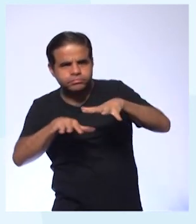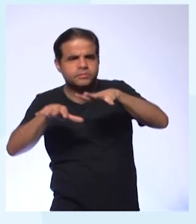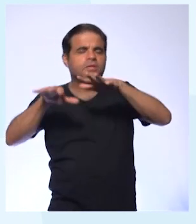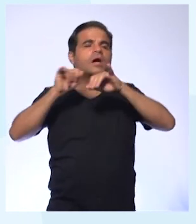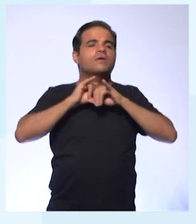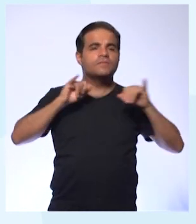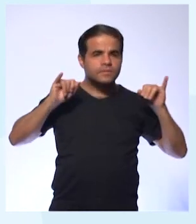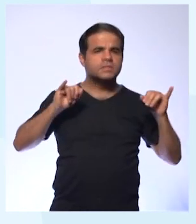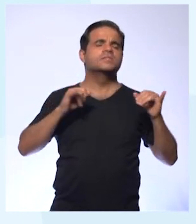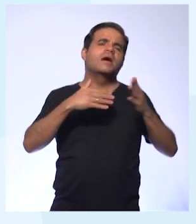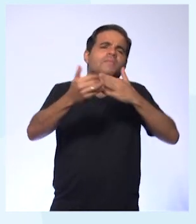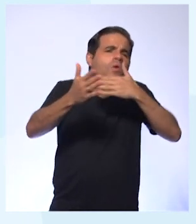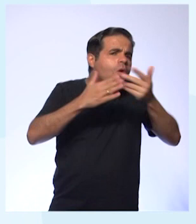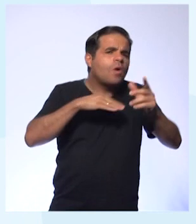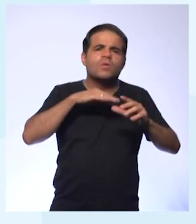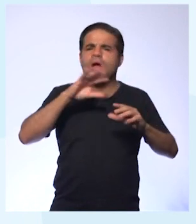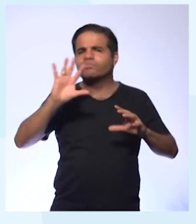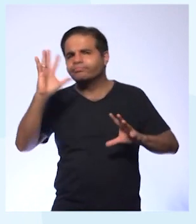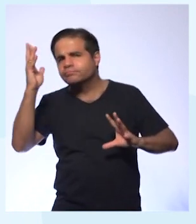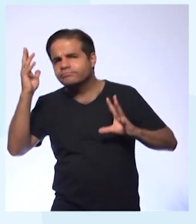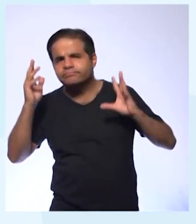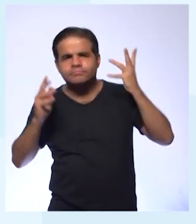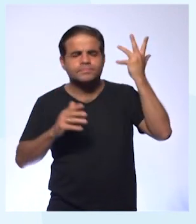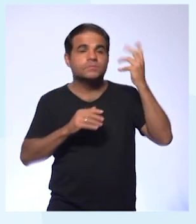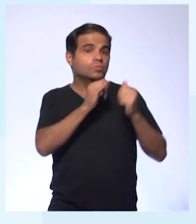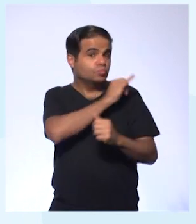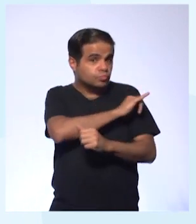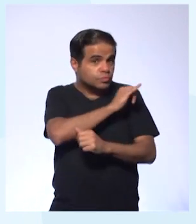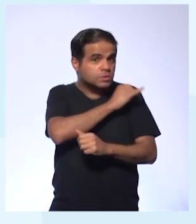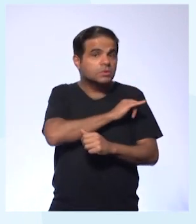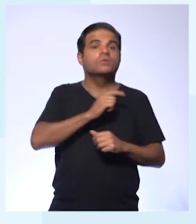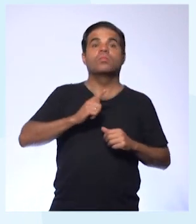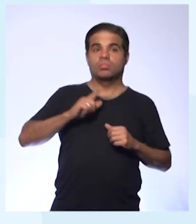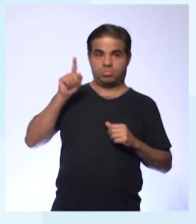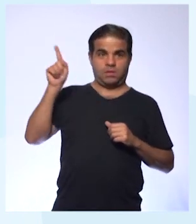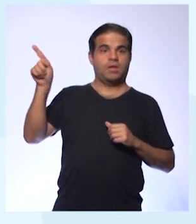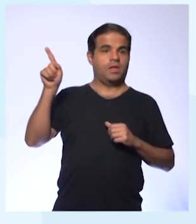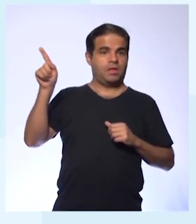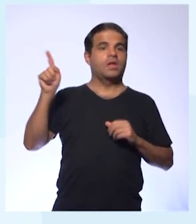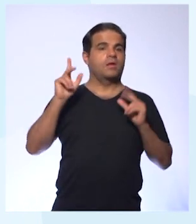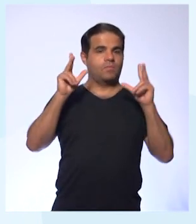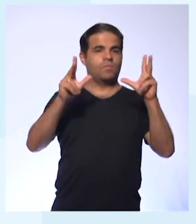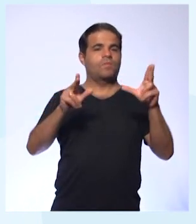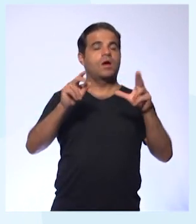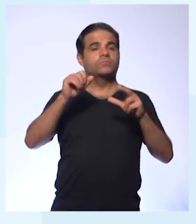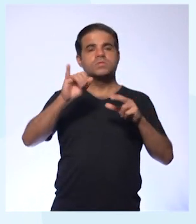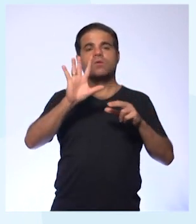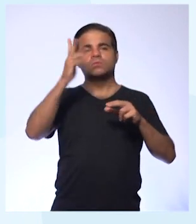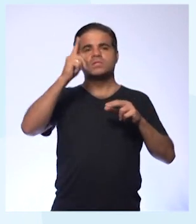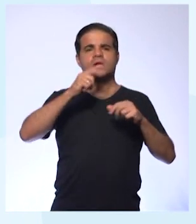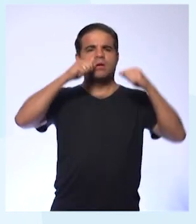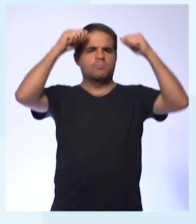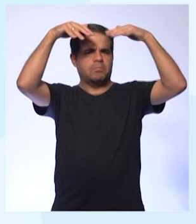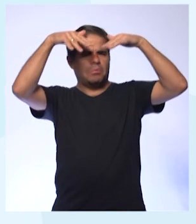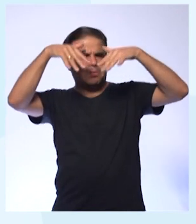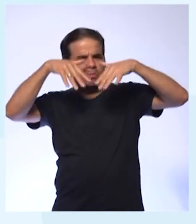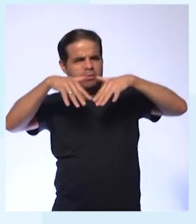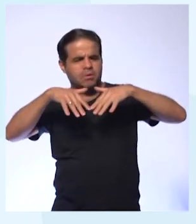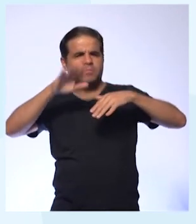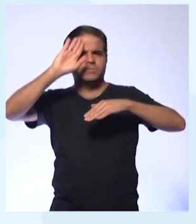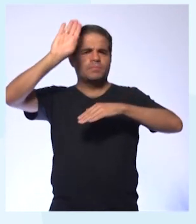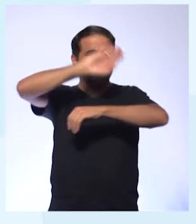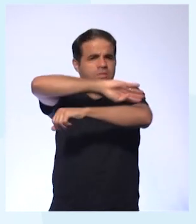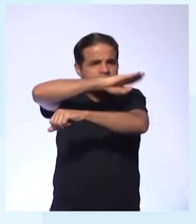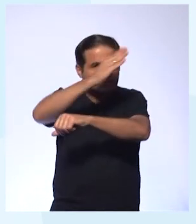tsunami, na verdade é para qualquer desastre natural. No Rio de Janeiro também tem esse tipo de sirene para algum deslizamento, principalmente nas regiões